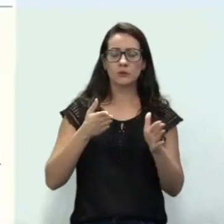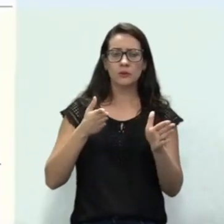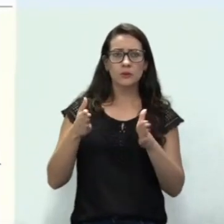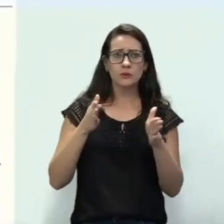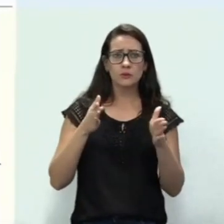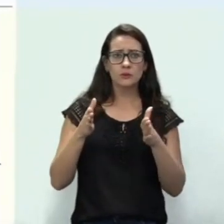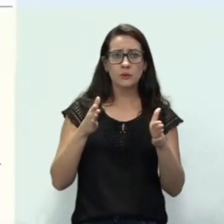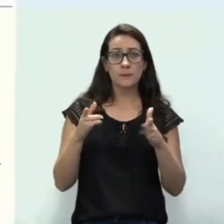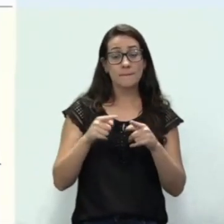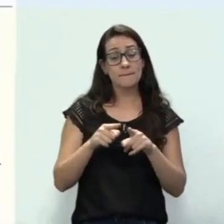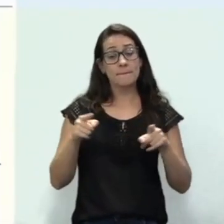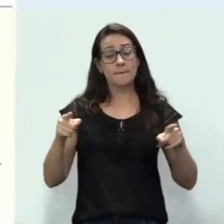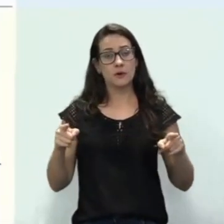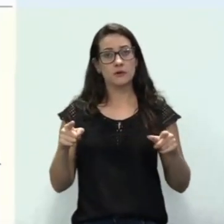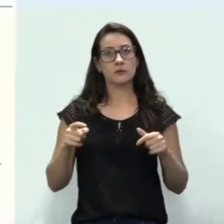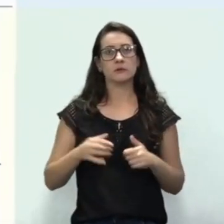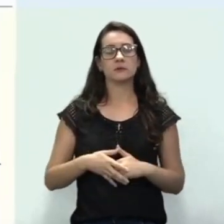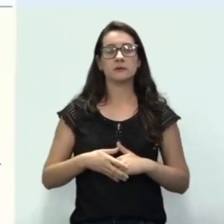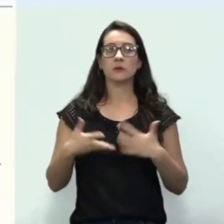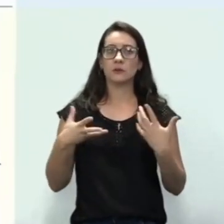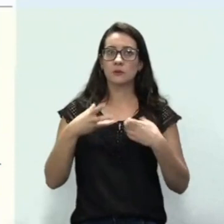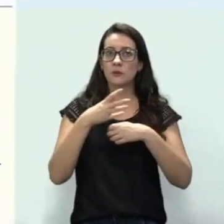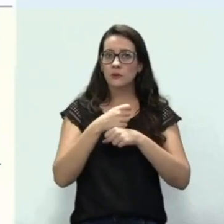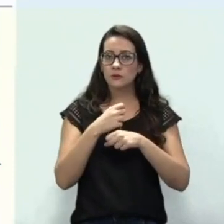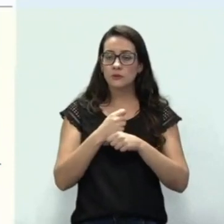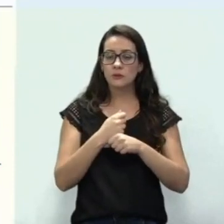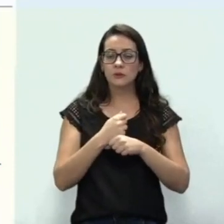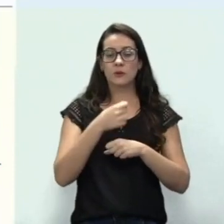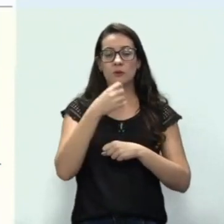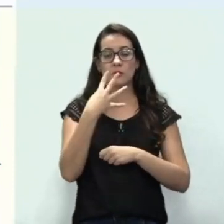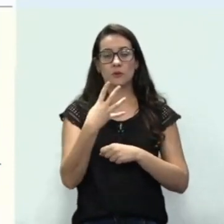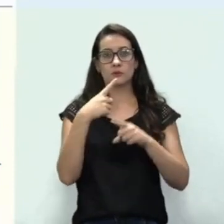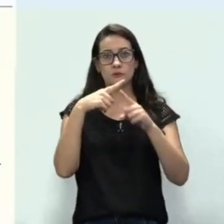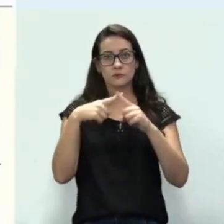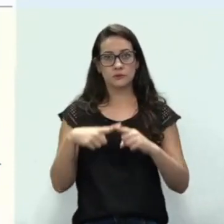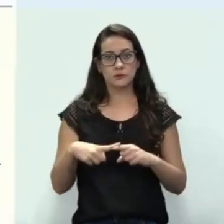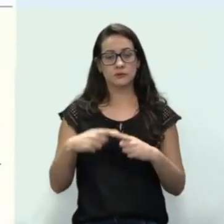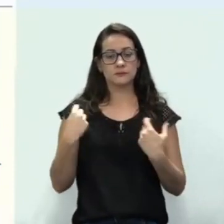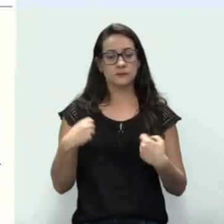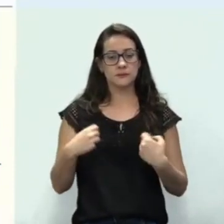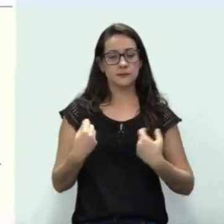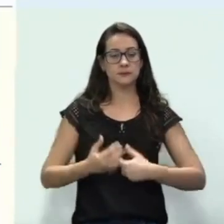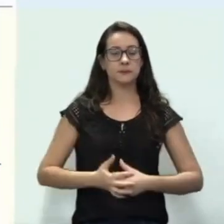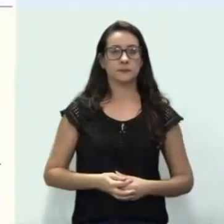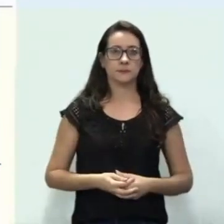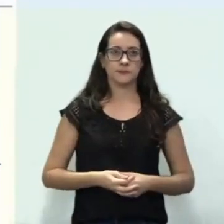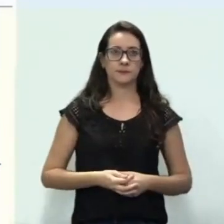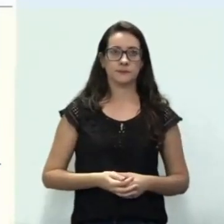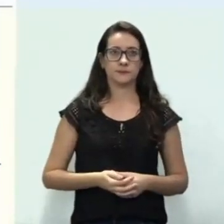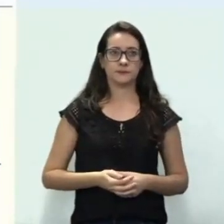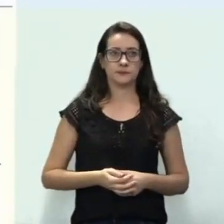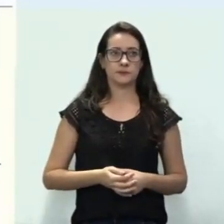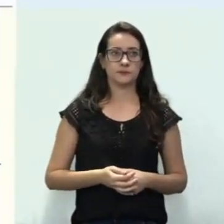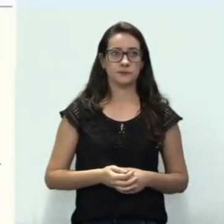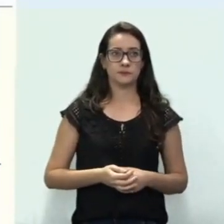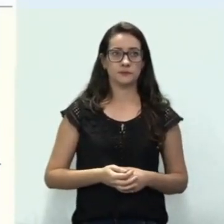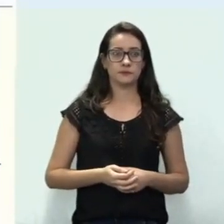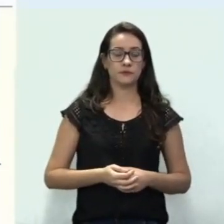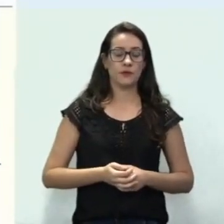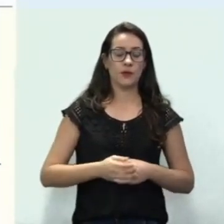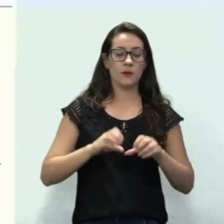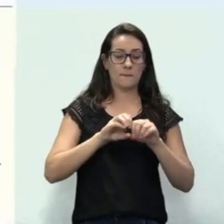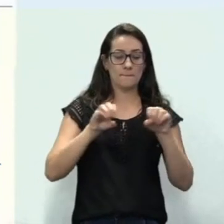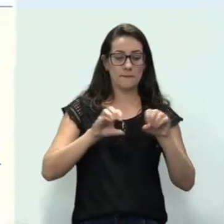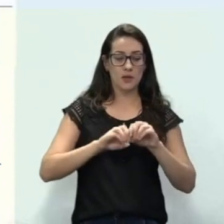um pouco maior. A gente tem que somar 4 vezes o φ, tá? Então, para barras comprimidas e